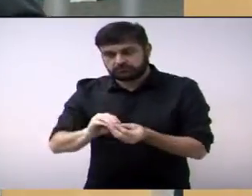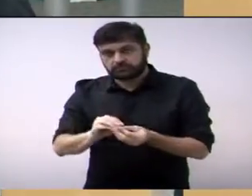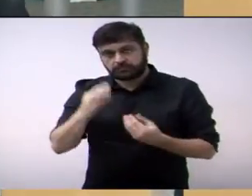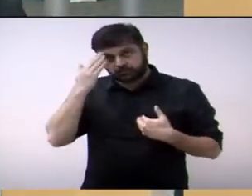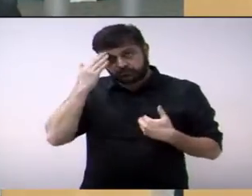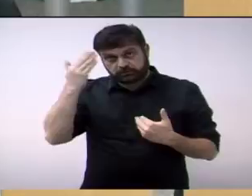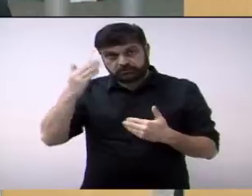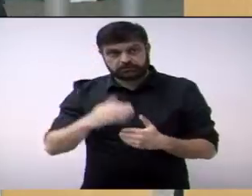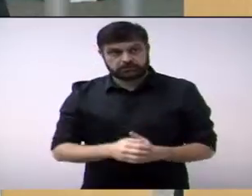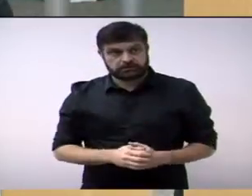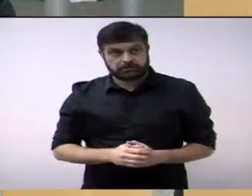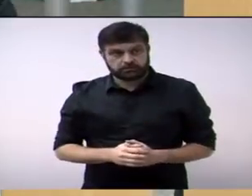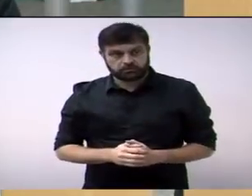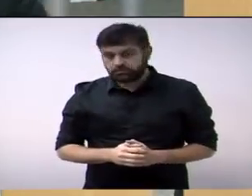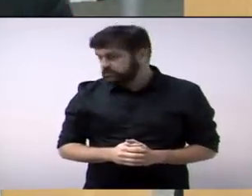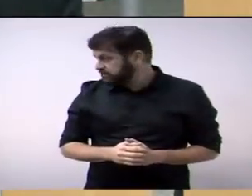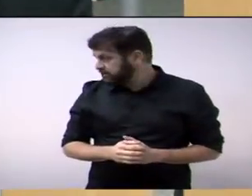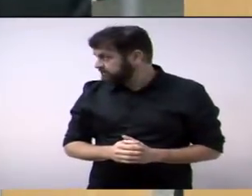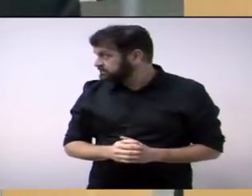obrigado.